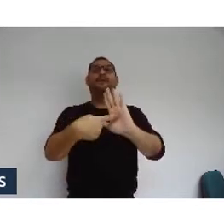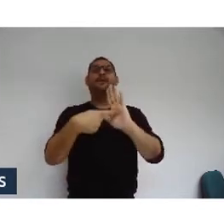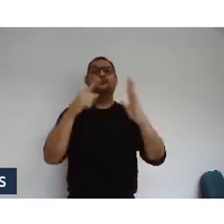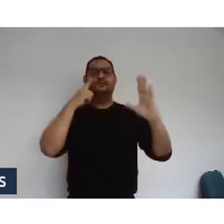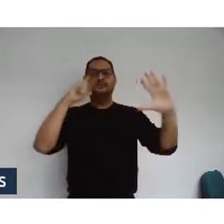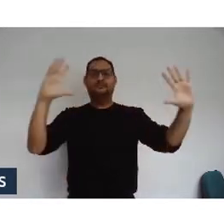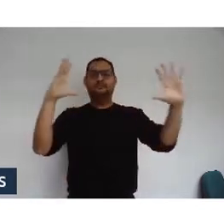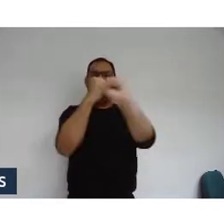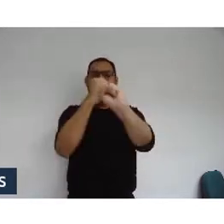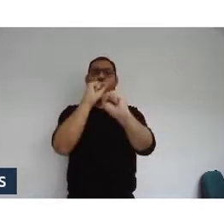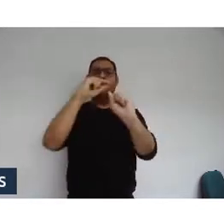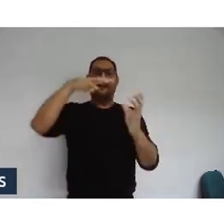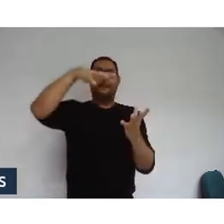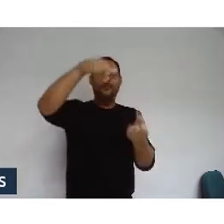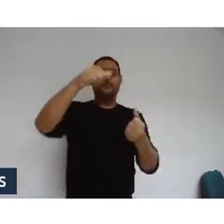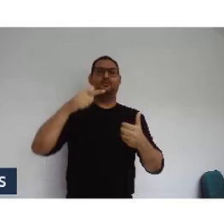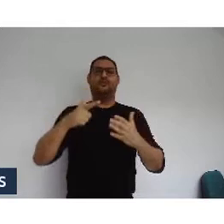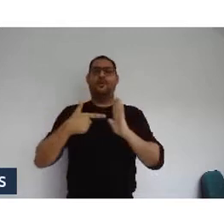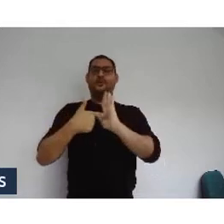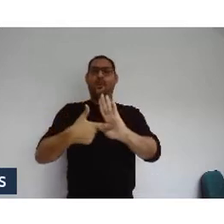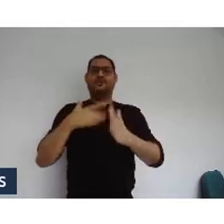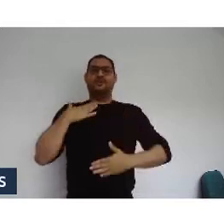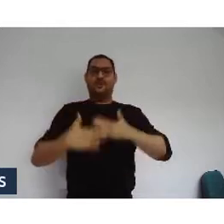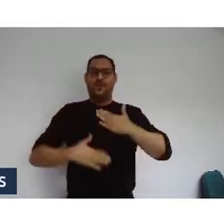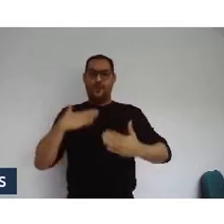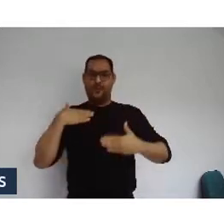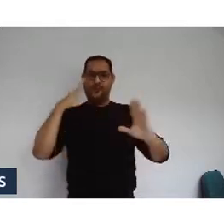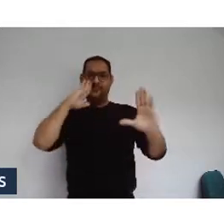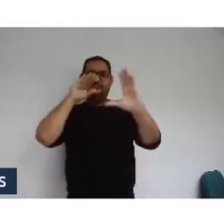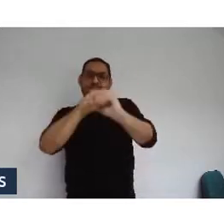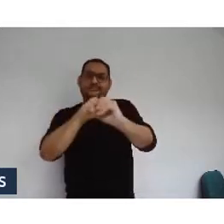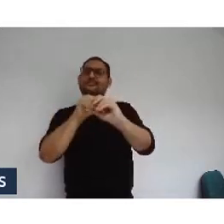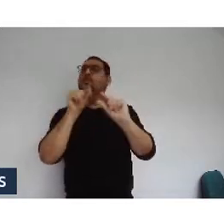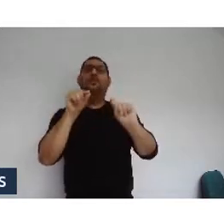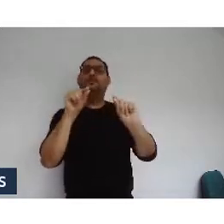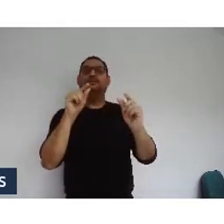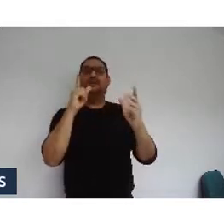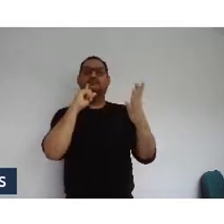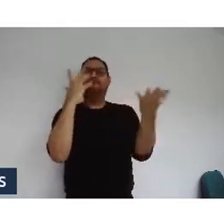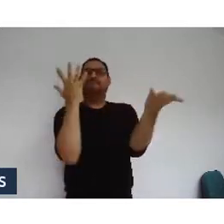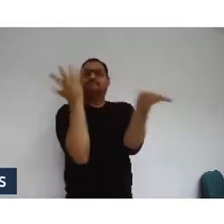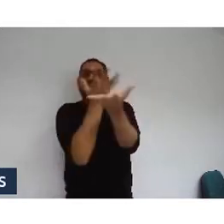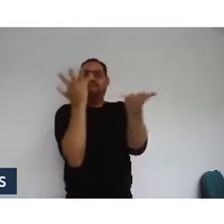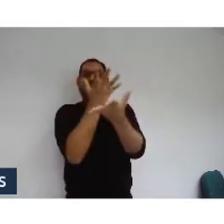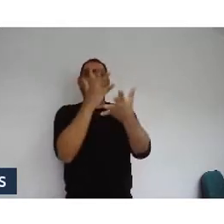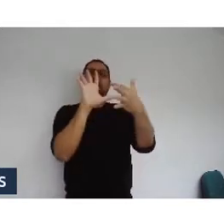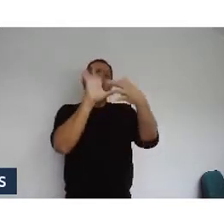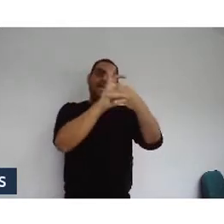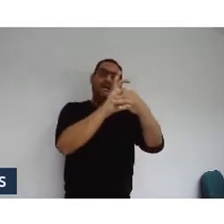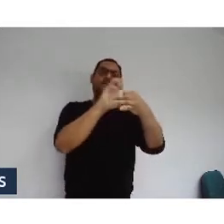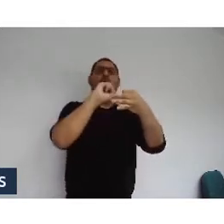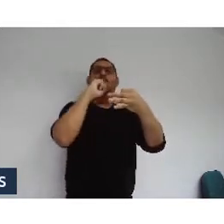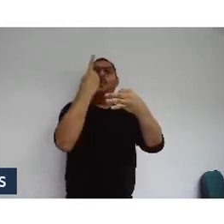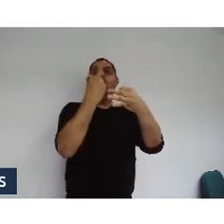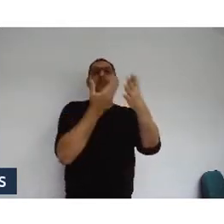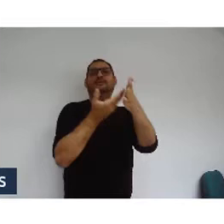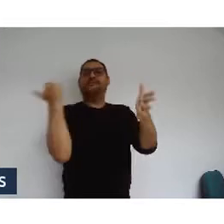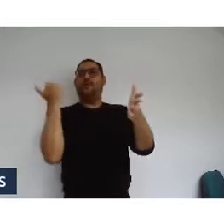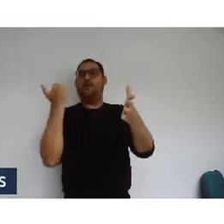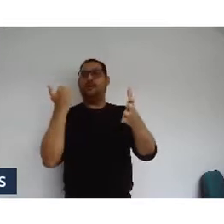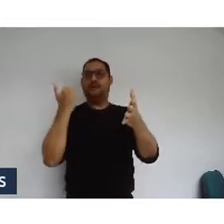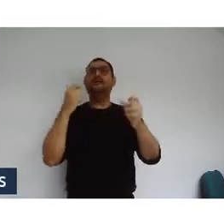semiotizamos o mundo performativamente. Então, através do estabelecimento de indexicalização ou de elo indexical